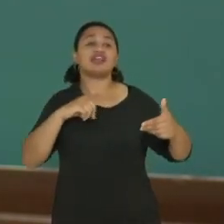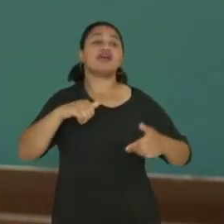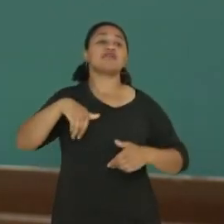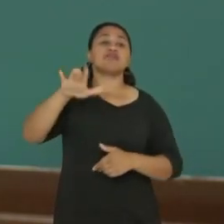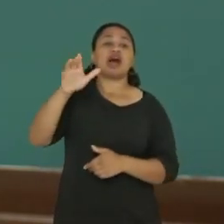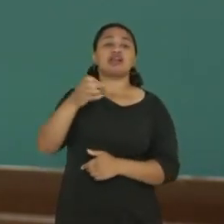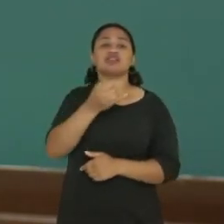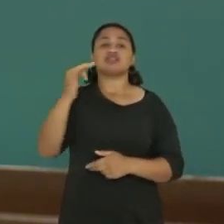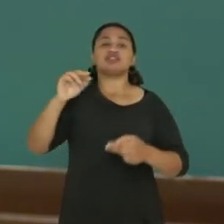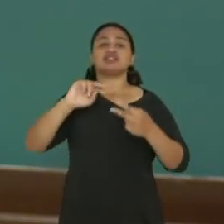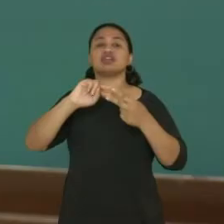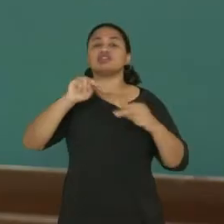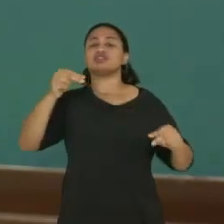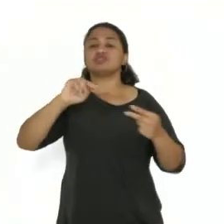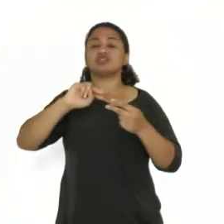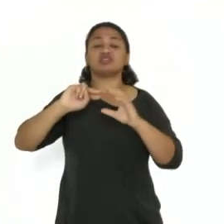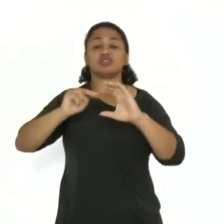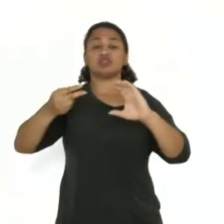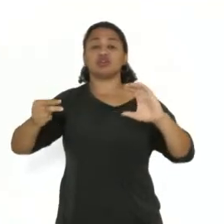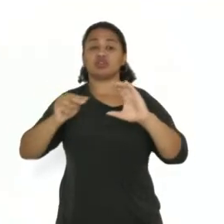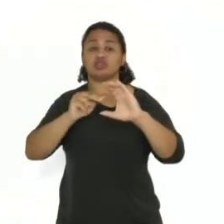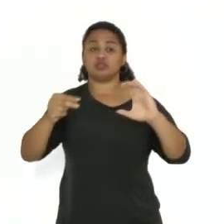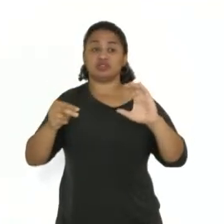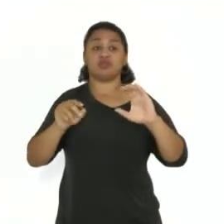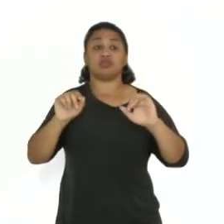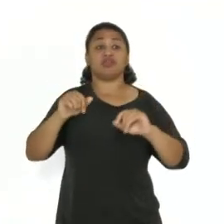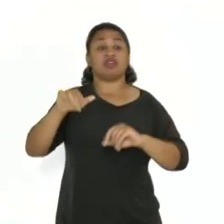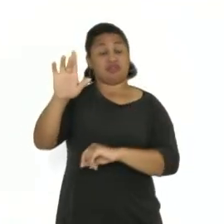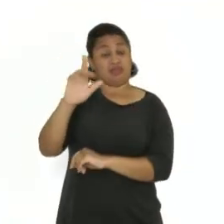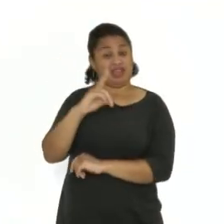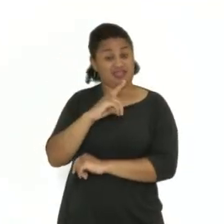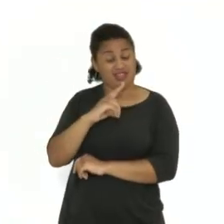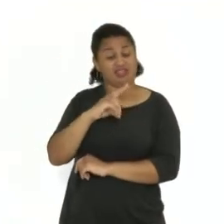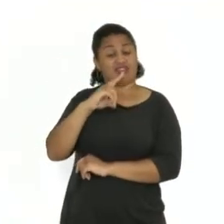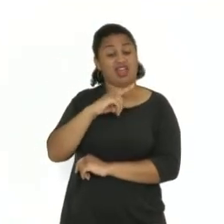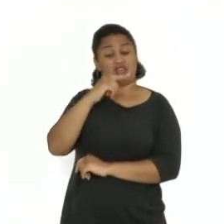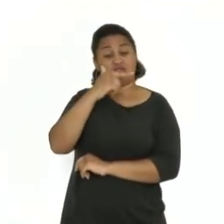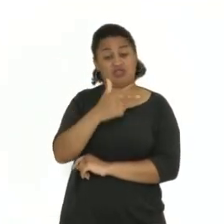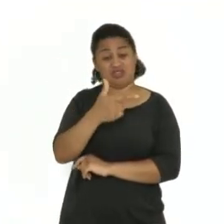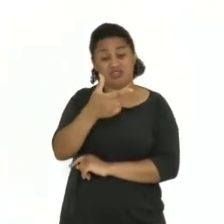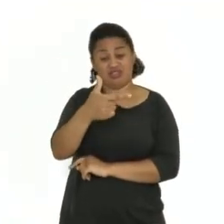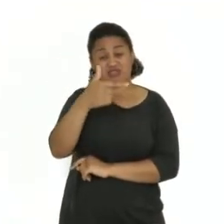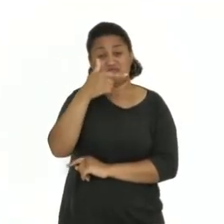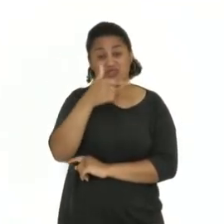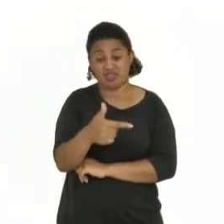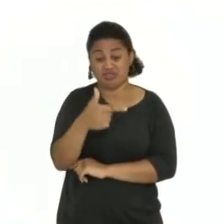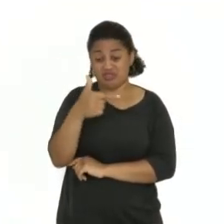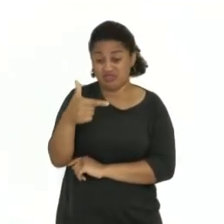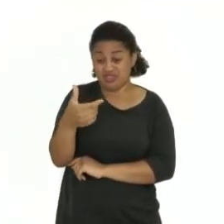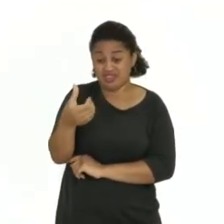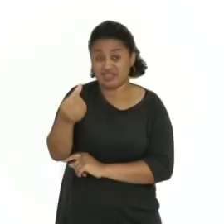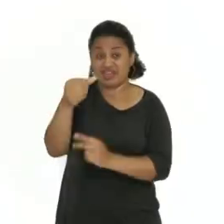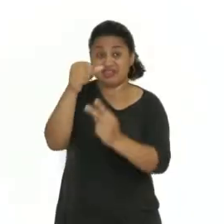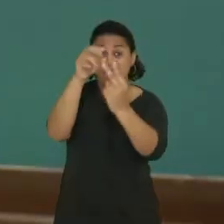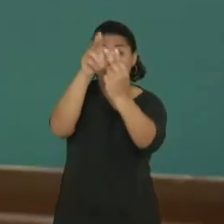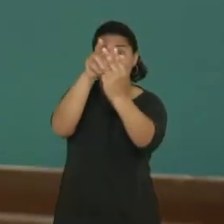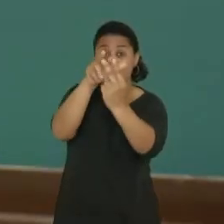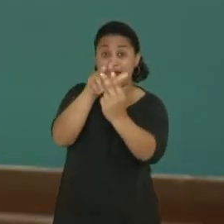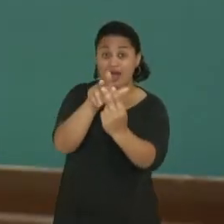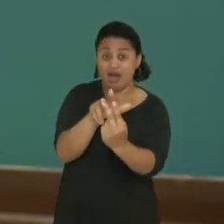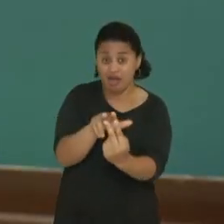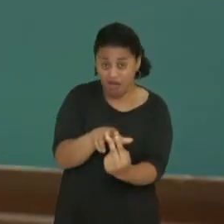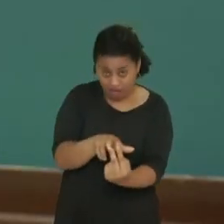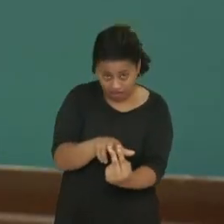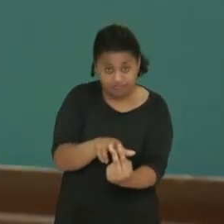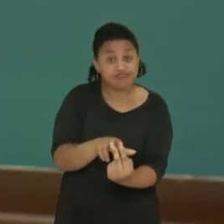de cromossomos? O recordista tem 226 pares de cromossomos. 226